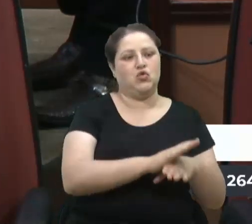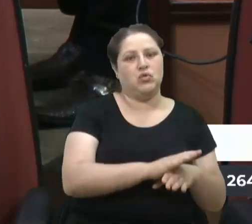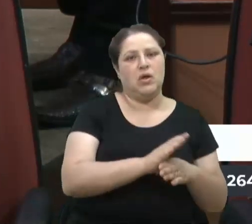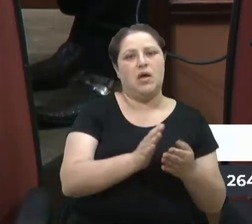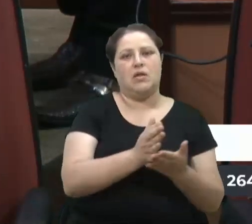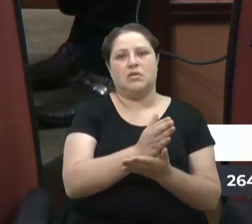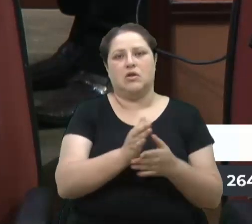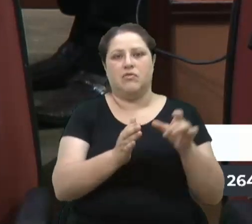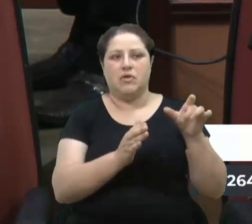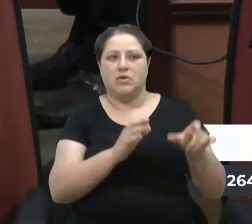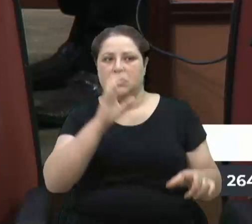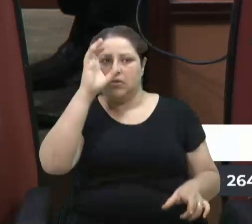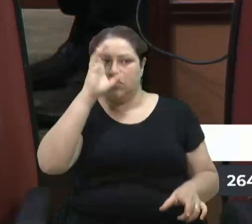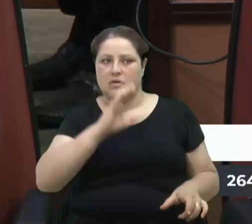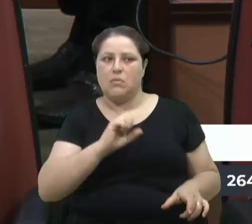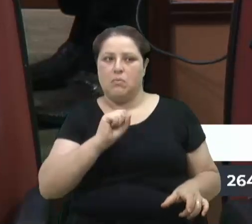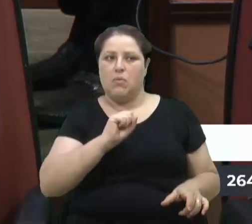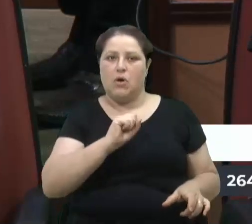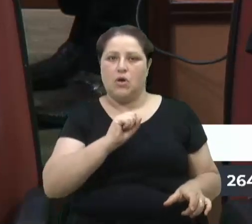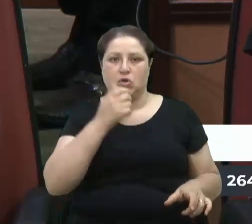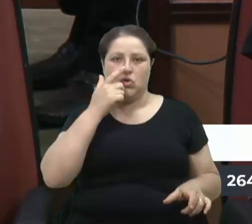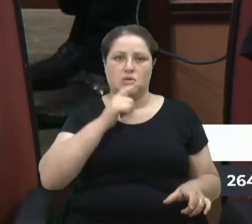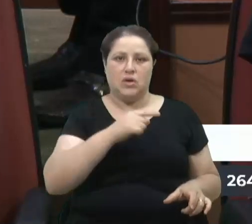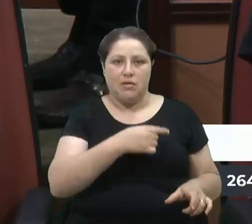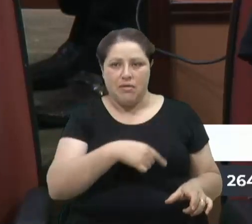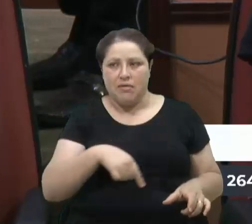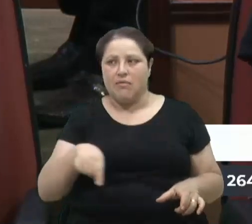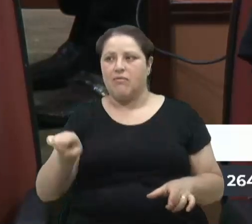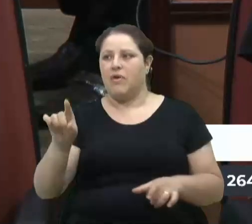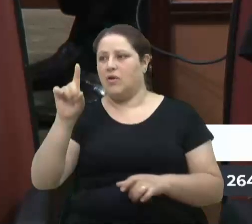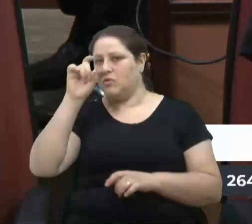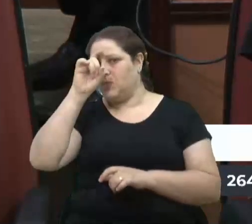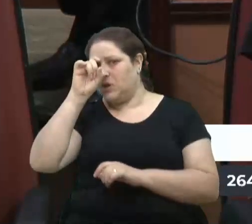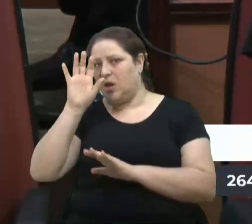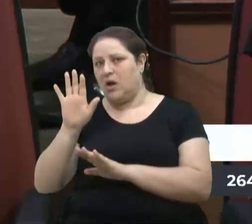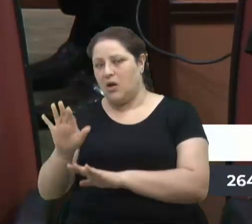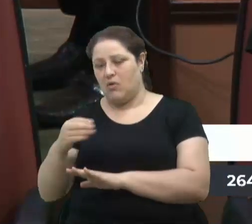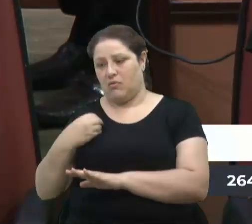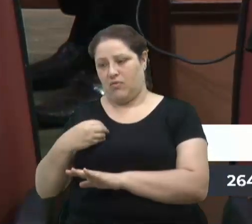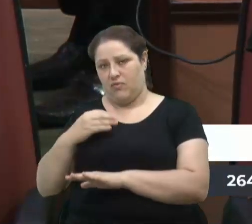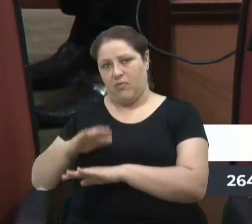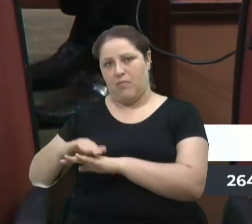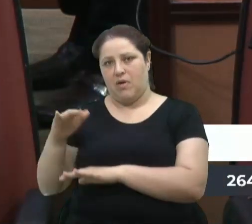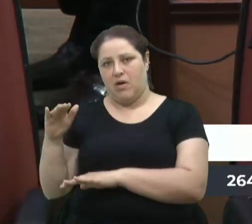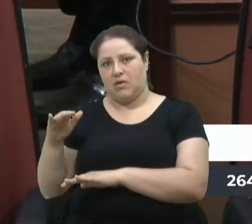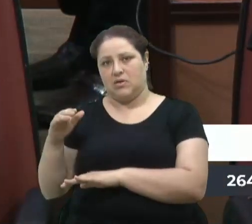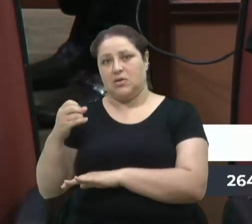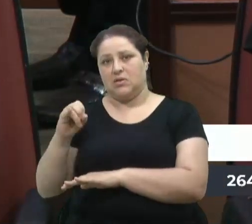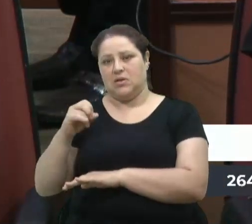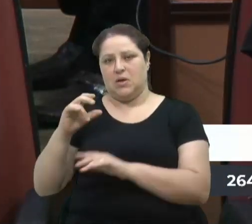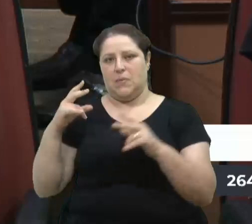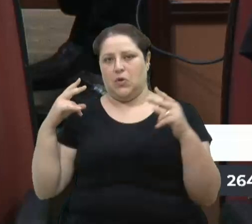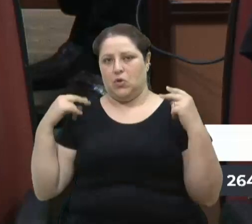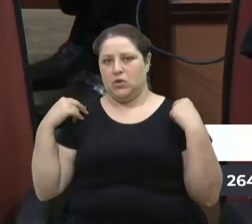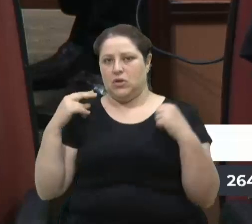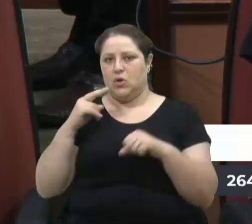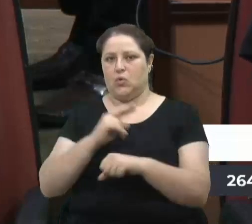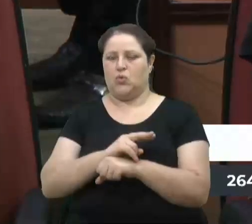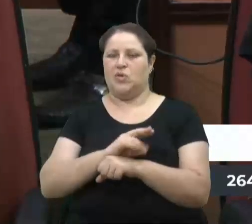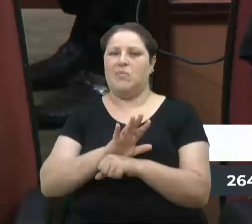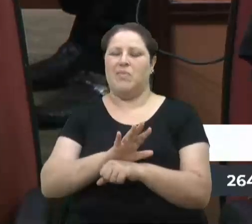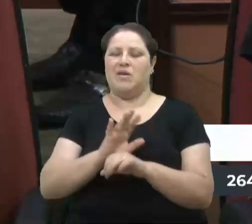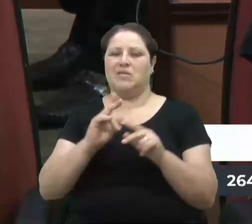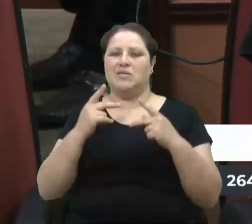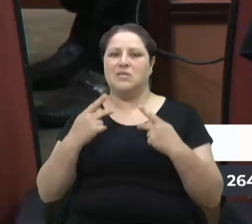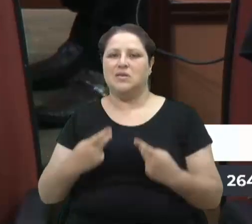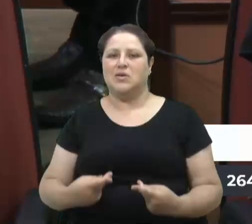estar hospitalizado, pudesse ter uma sobrevida se tivesse tido esse cuidado com relação ao motorista, né? Então, a falta de empatia do ser humano